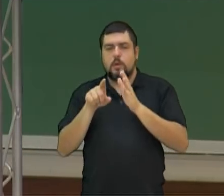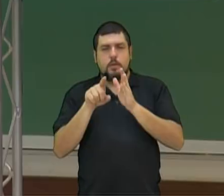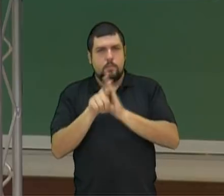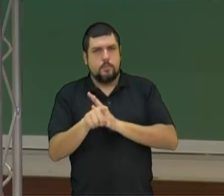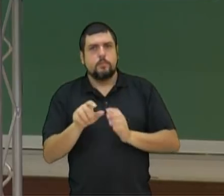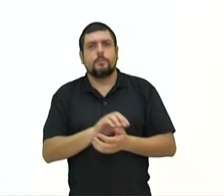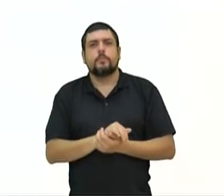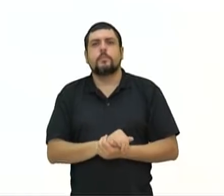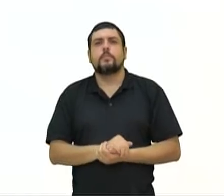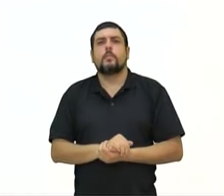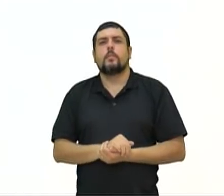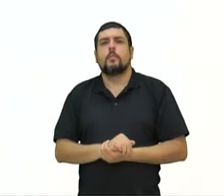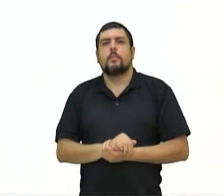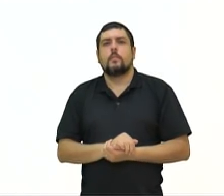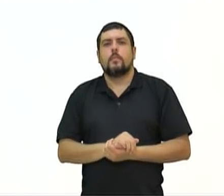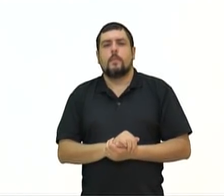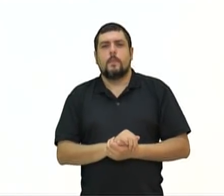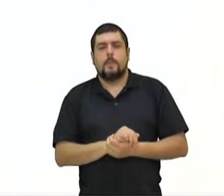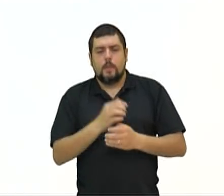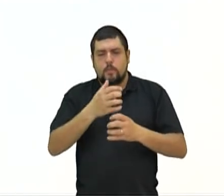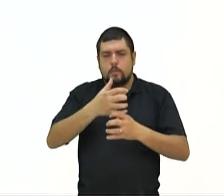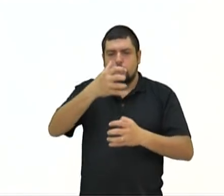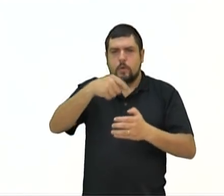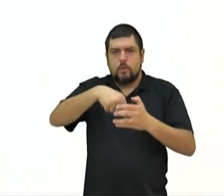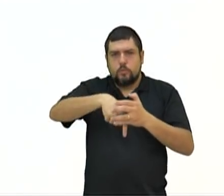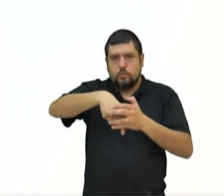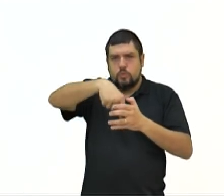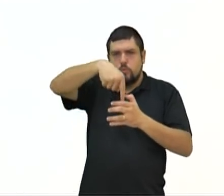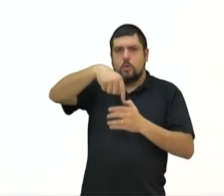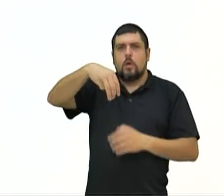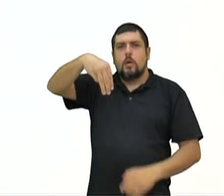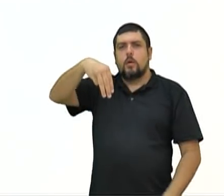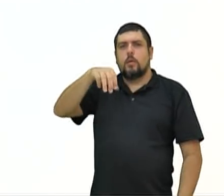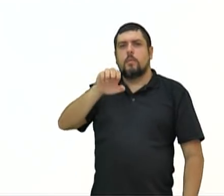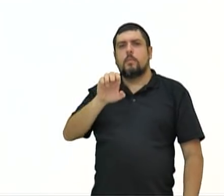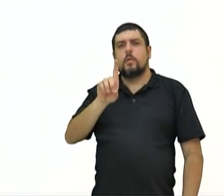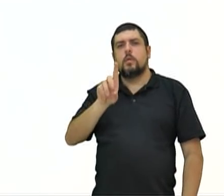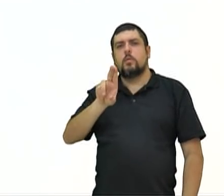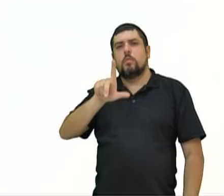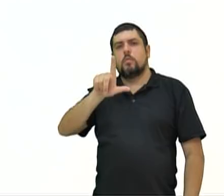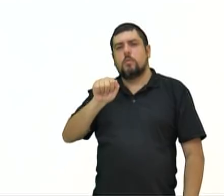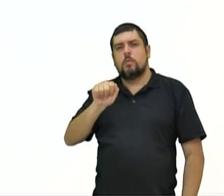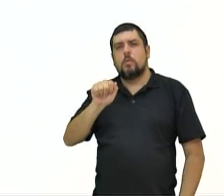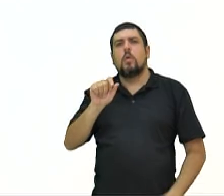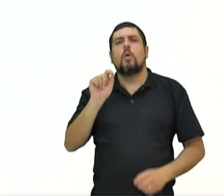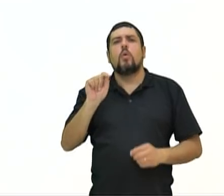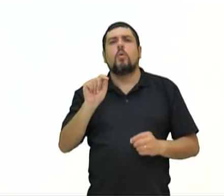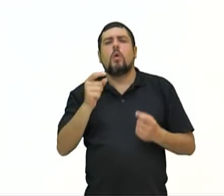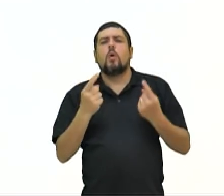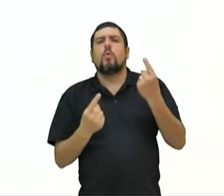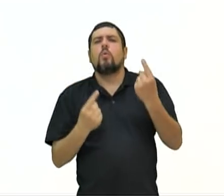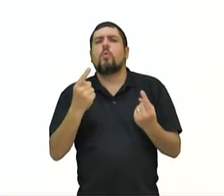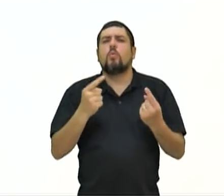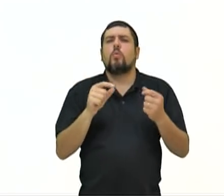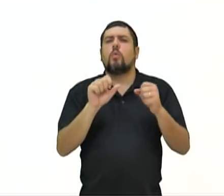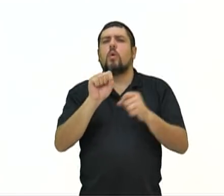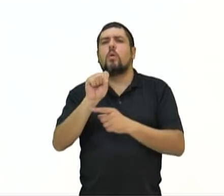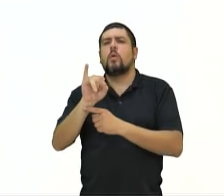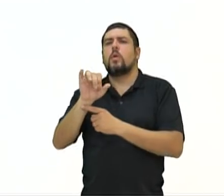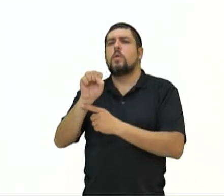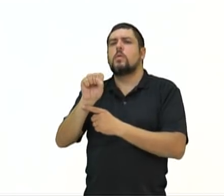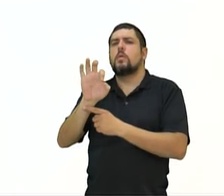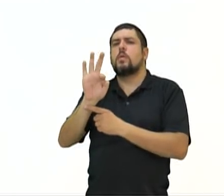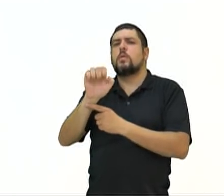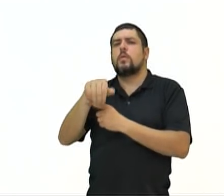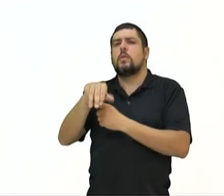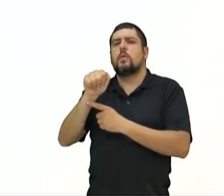aula de hoje. A medula espinhal, também chamada de espinal, faz parte do sistema. Qual sistema? E